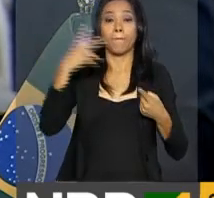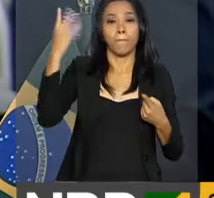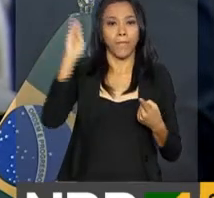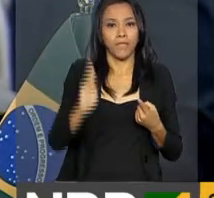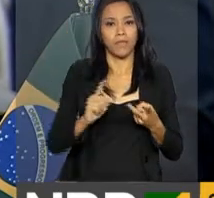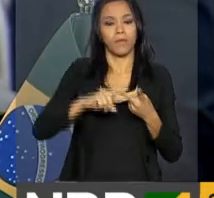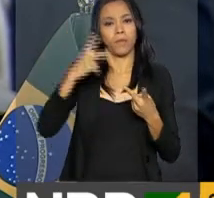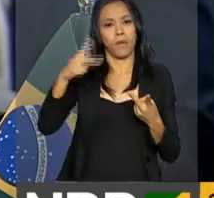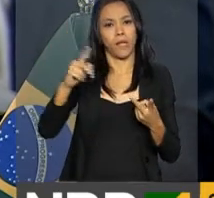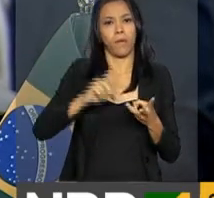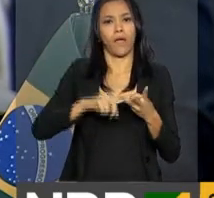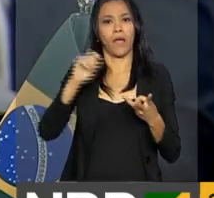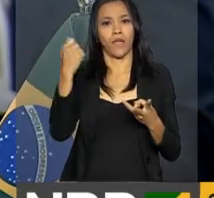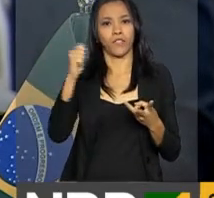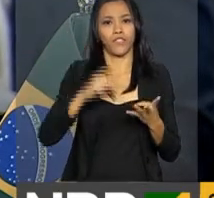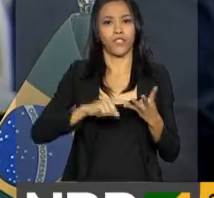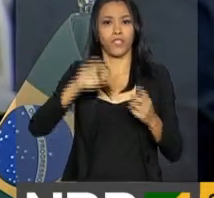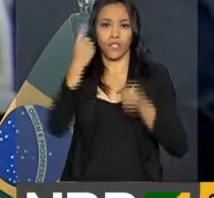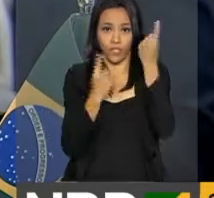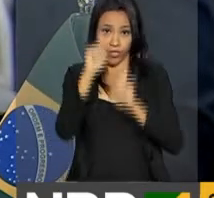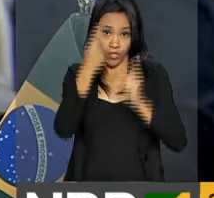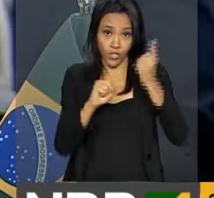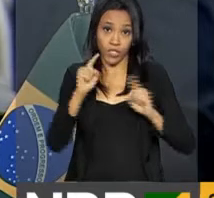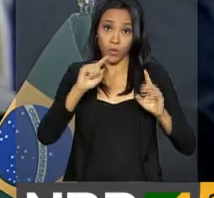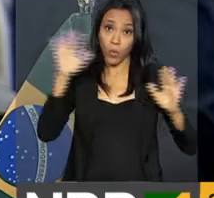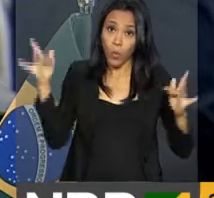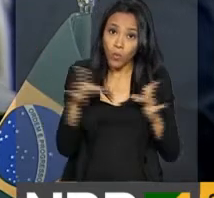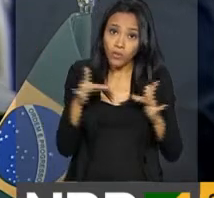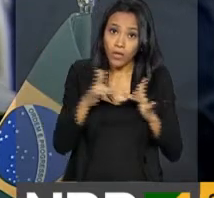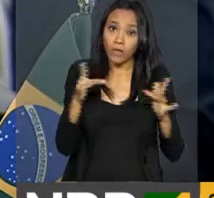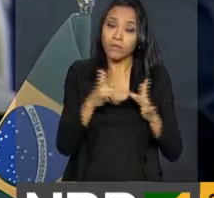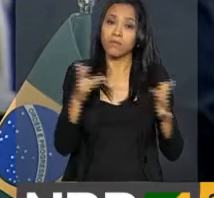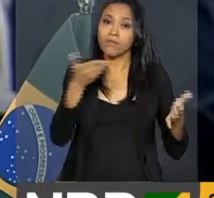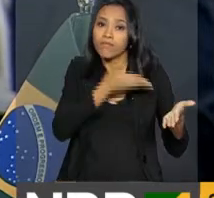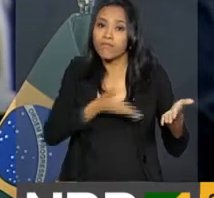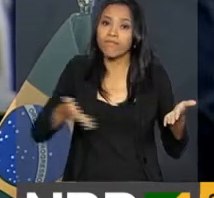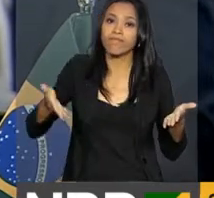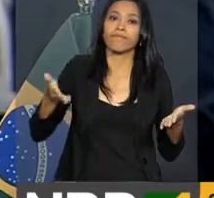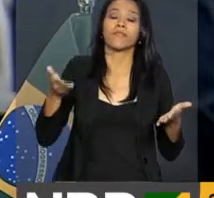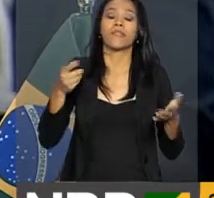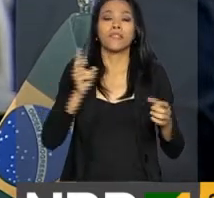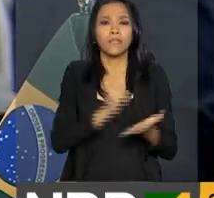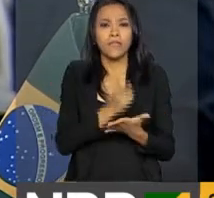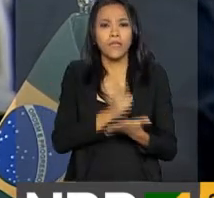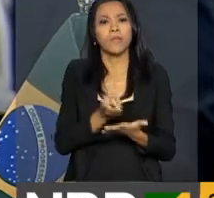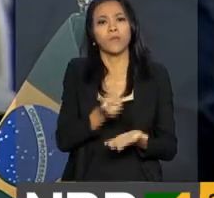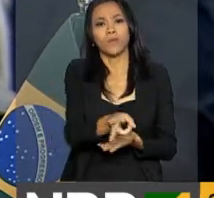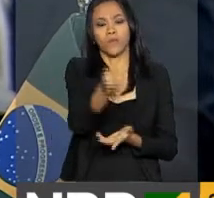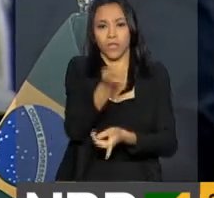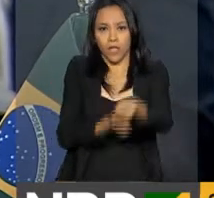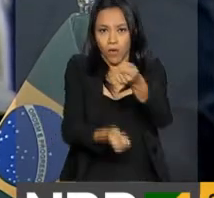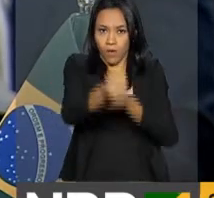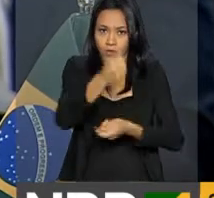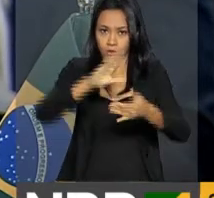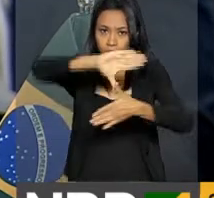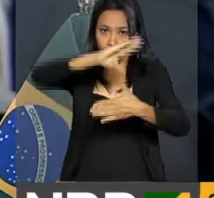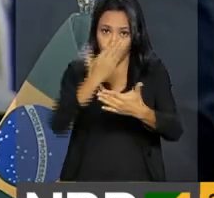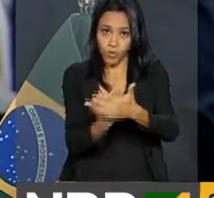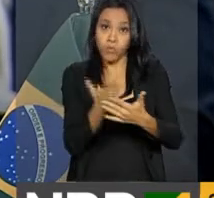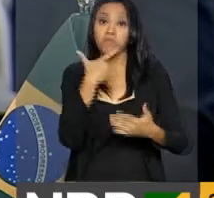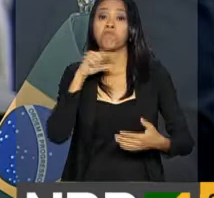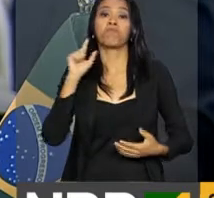a Argentina e o Chile. Também progredimos, e muito, nas negociações do Mercosul com a União